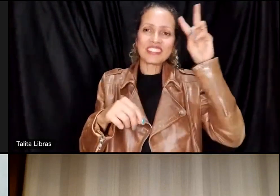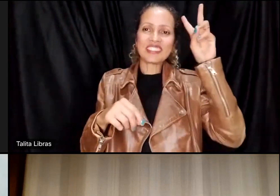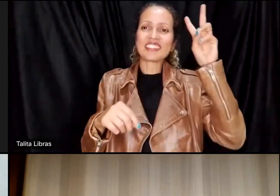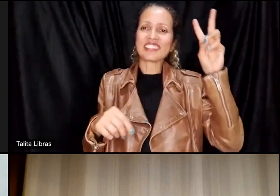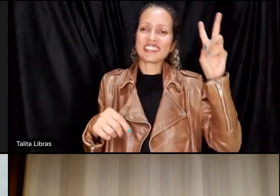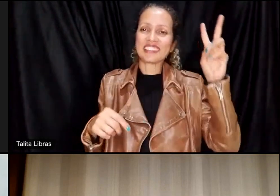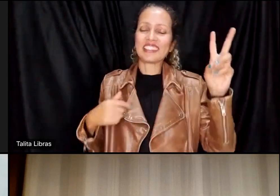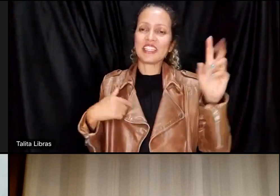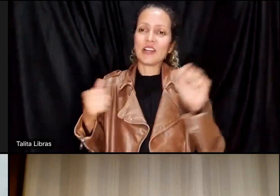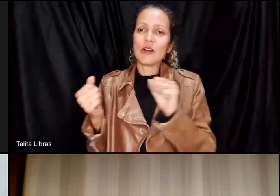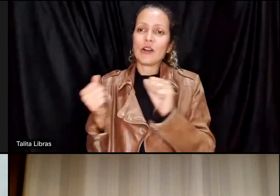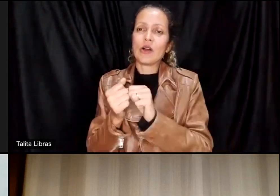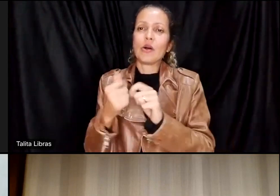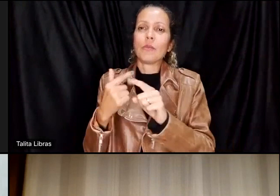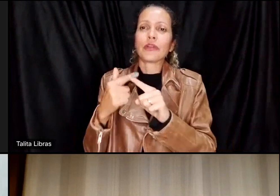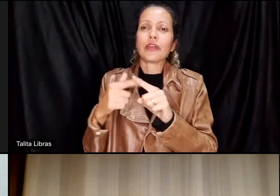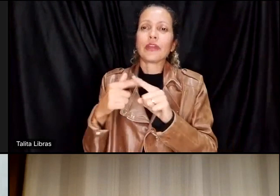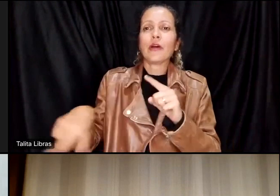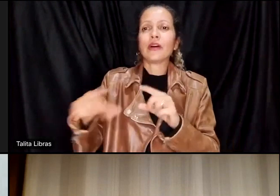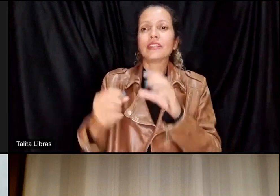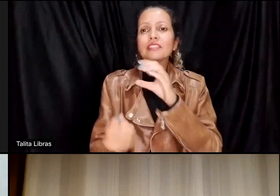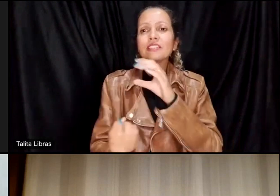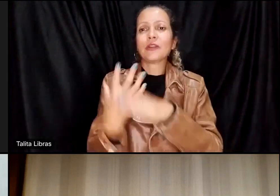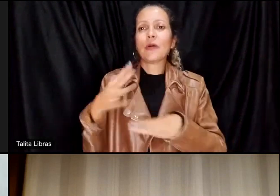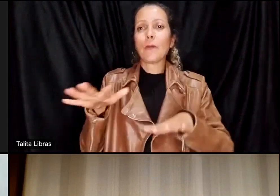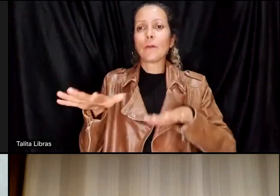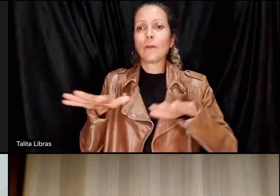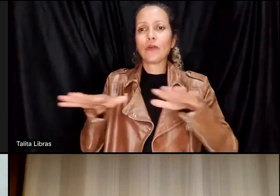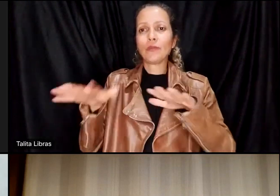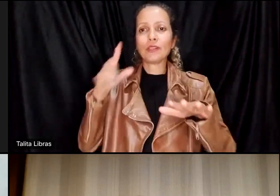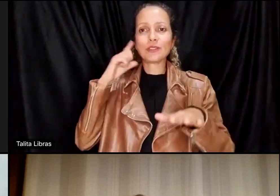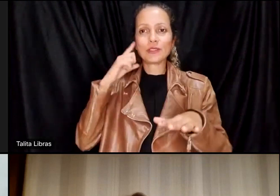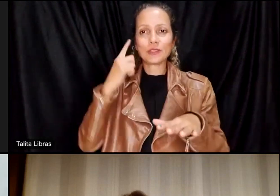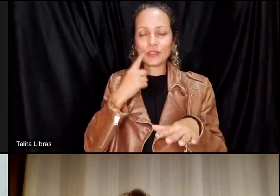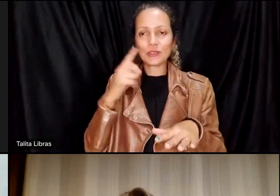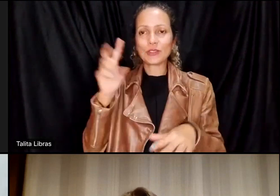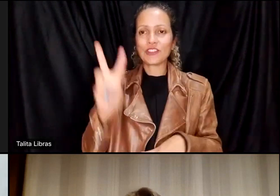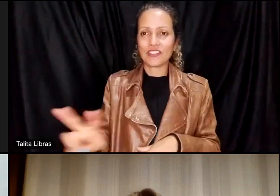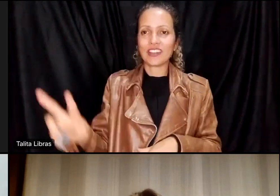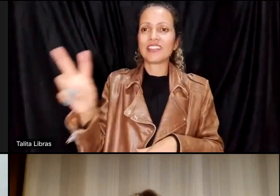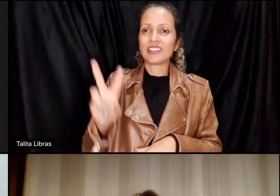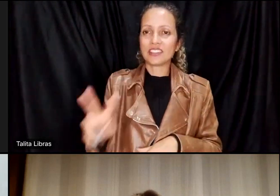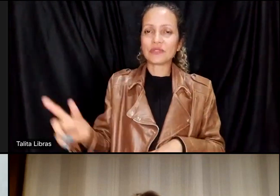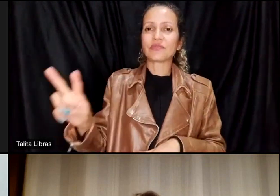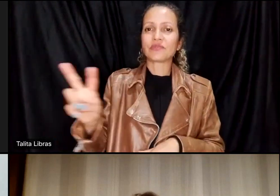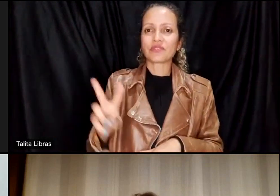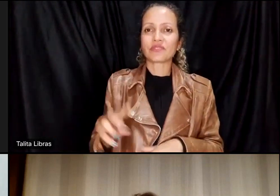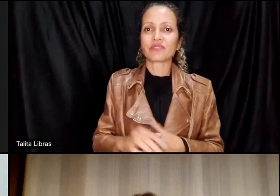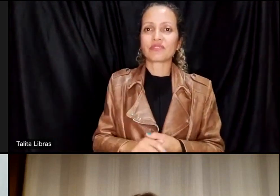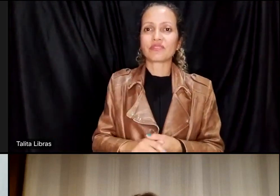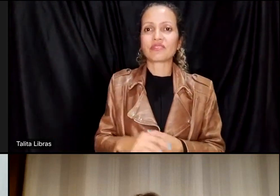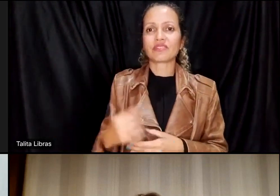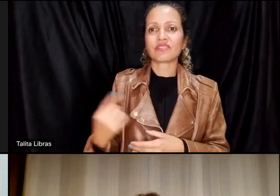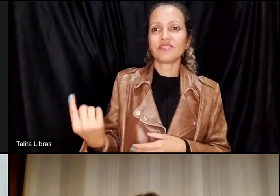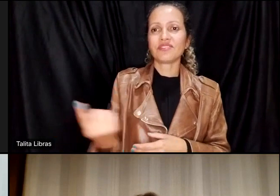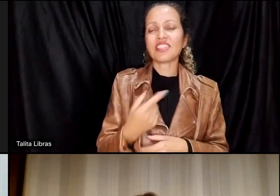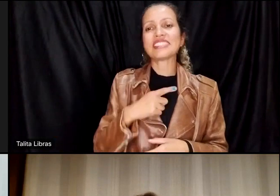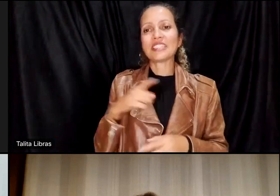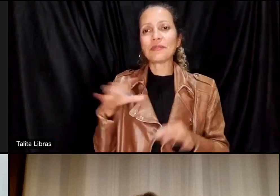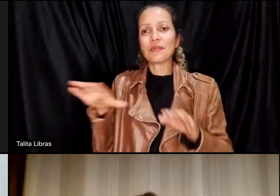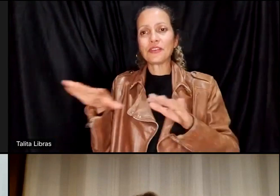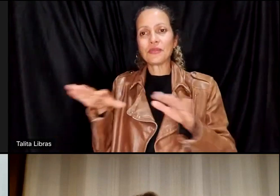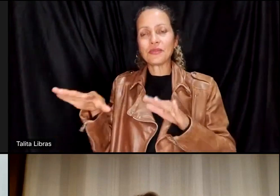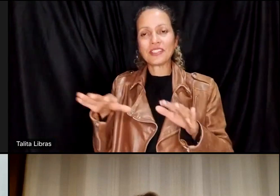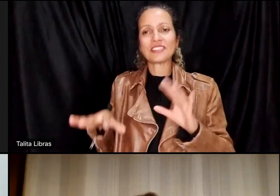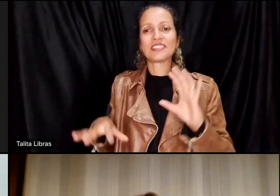Movimento Surdo de Valinhos. Então, a gente tem um movimento, né? E aí, quando a gente fazer a festa, é a coisa